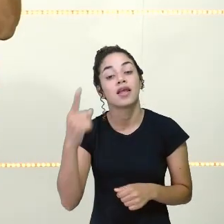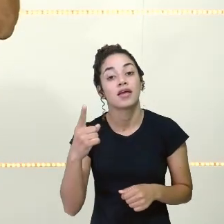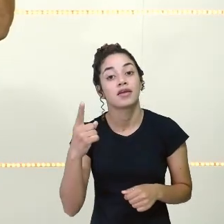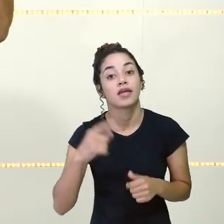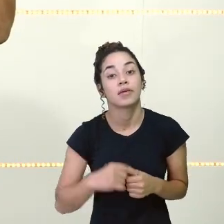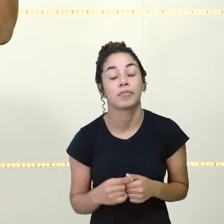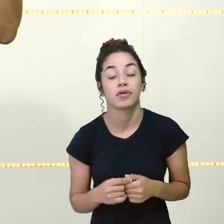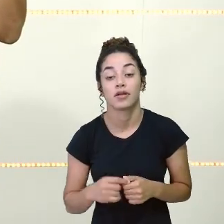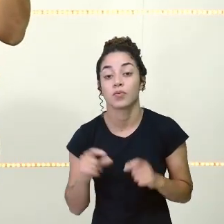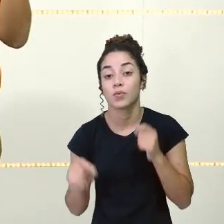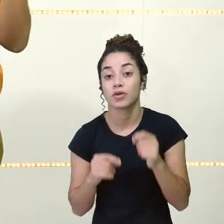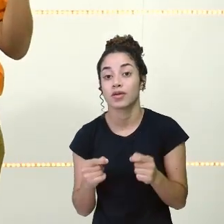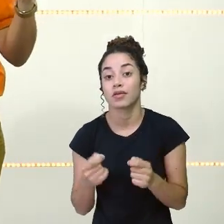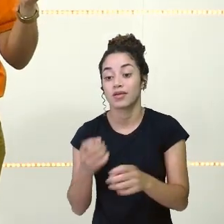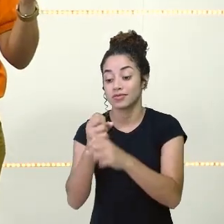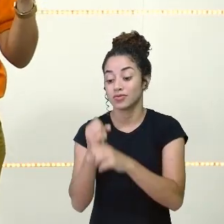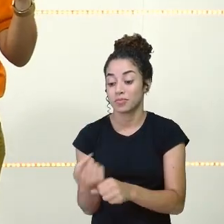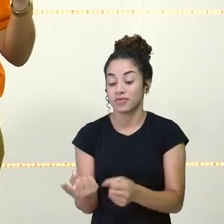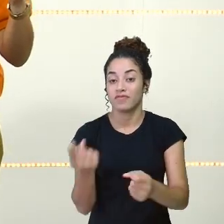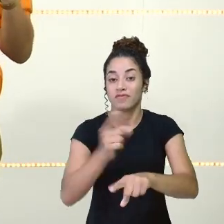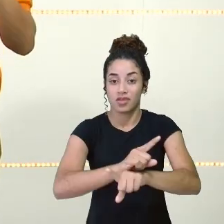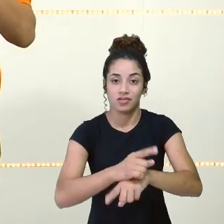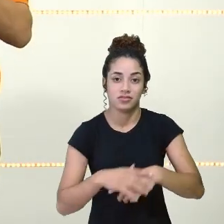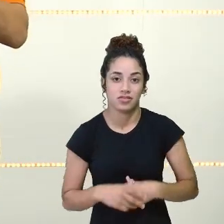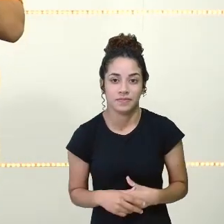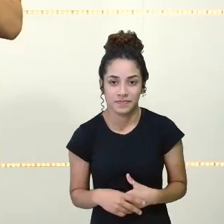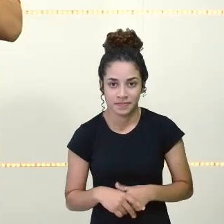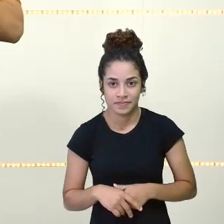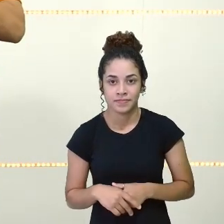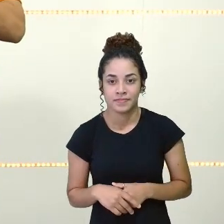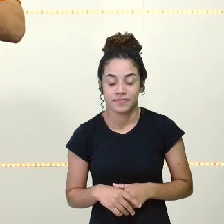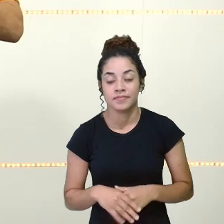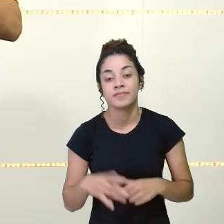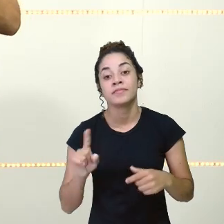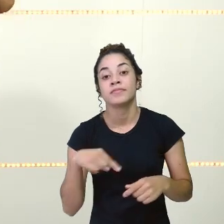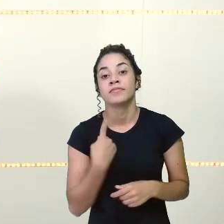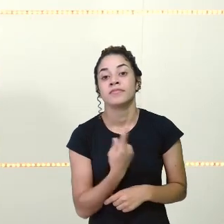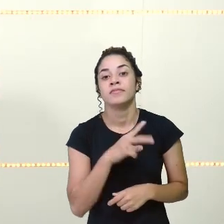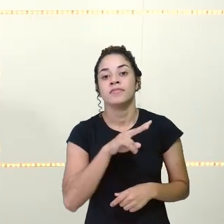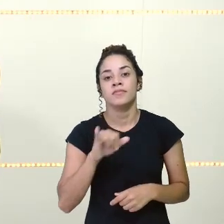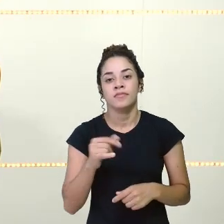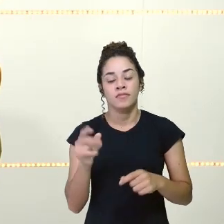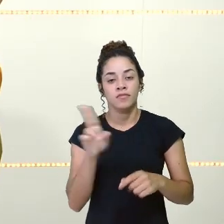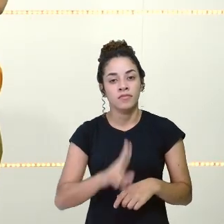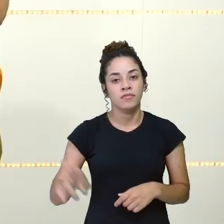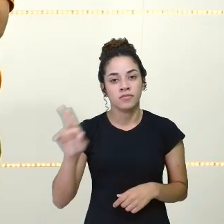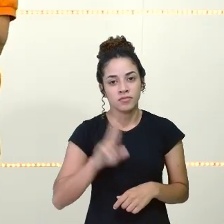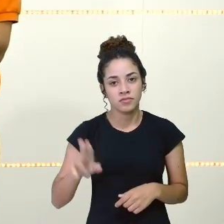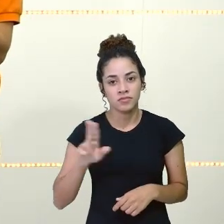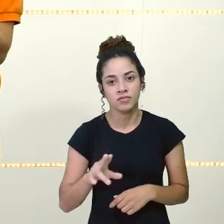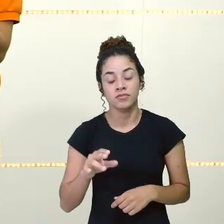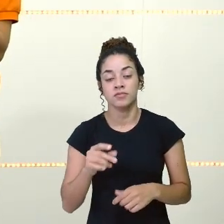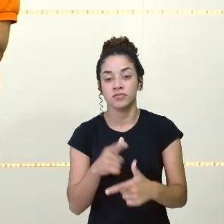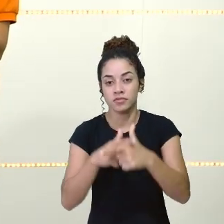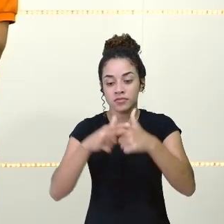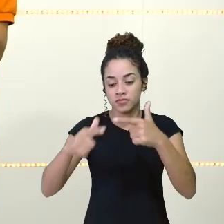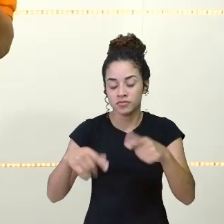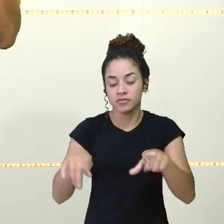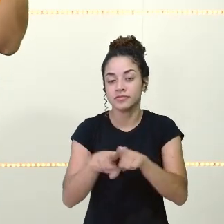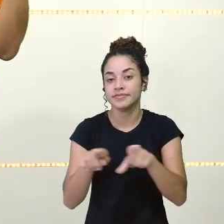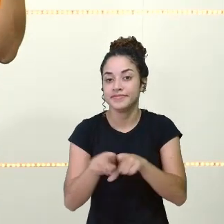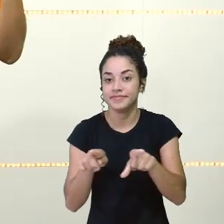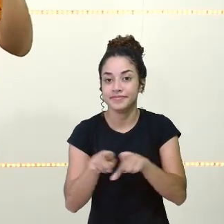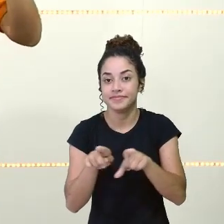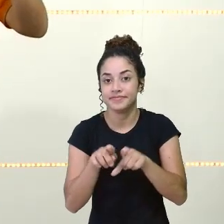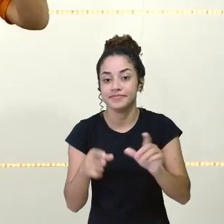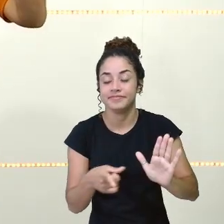operações inversas? Pois bem, a gente vai utilizar divisão e subtração.